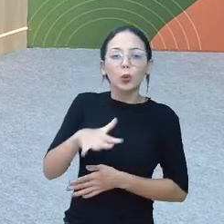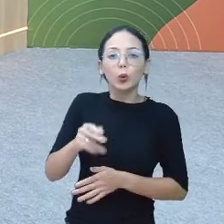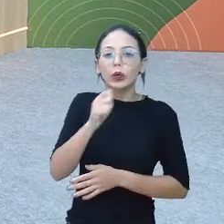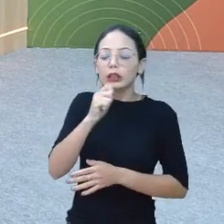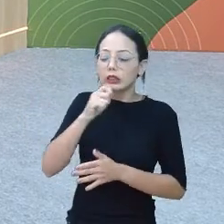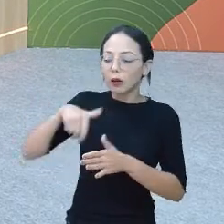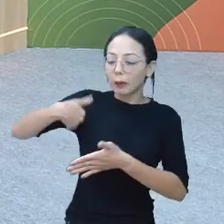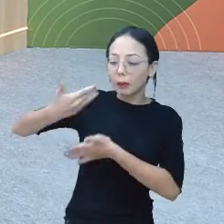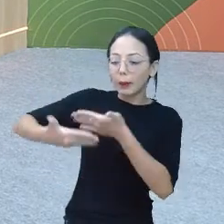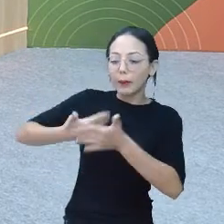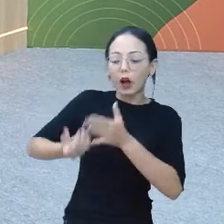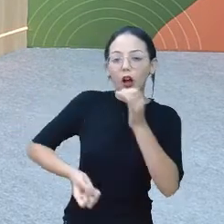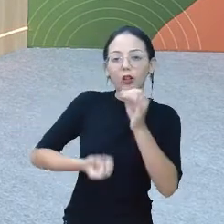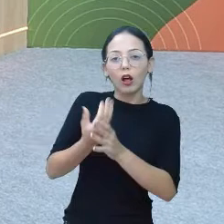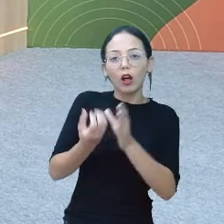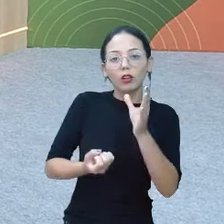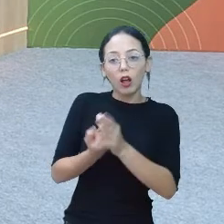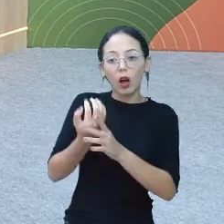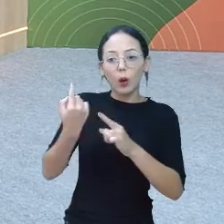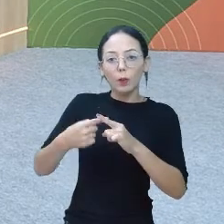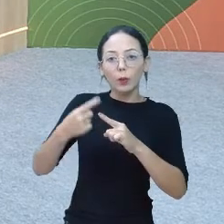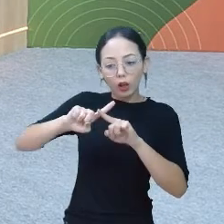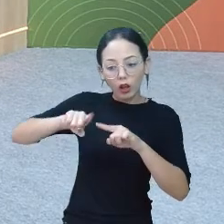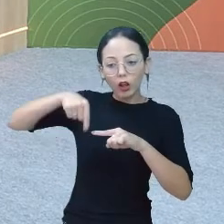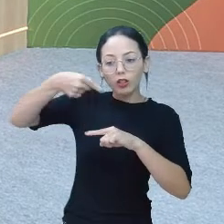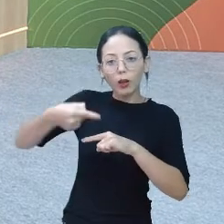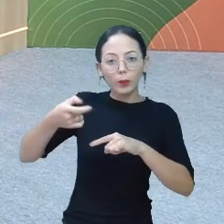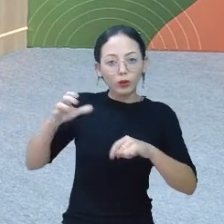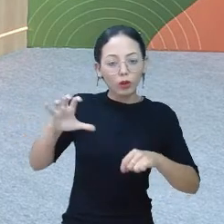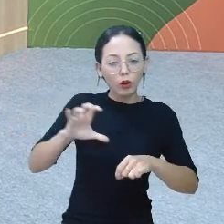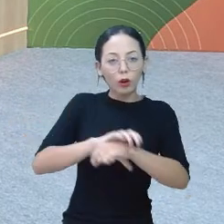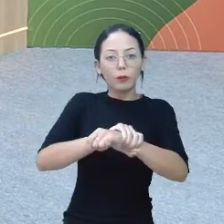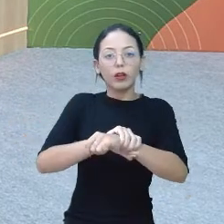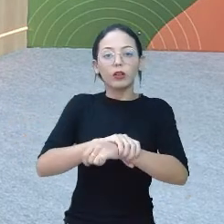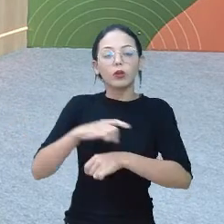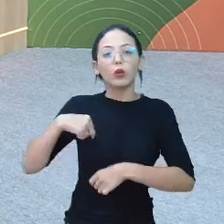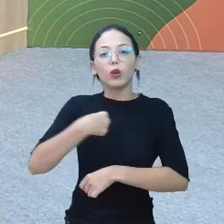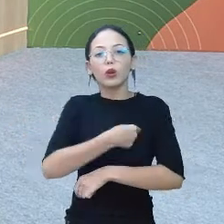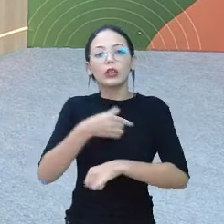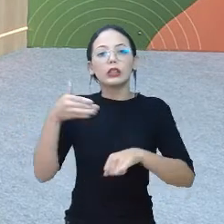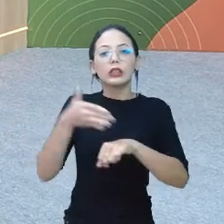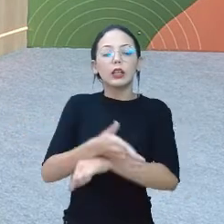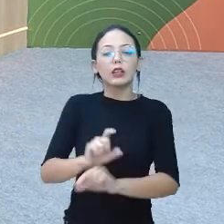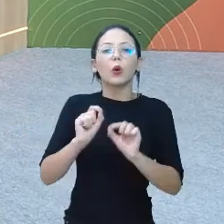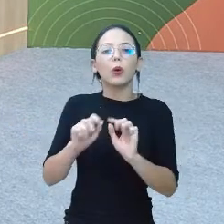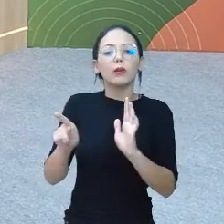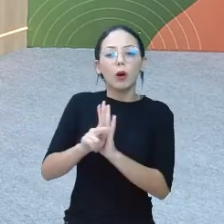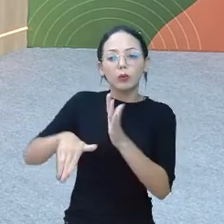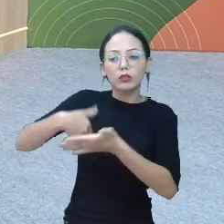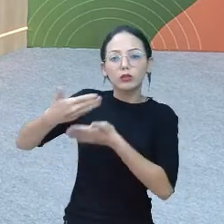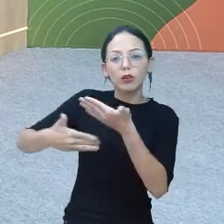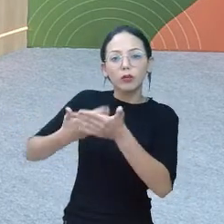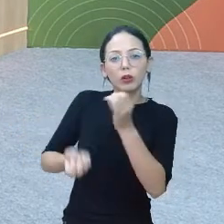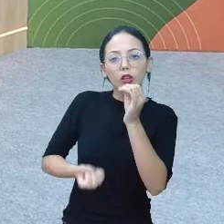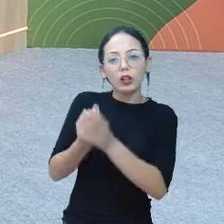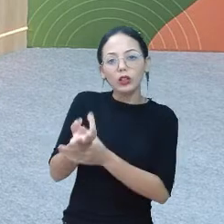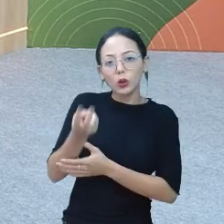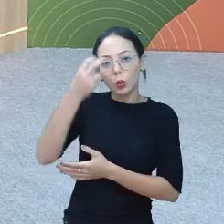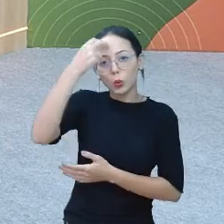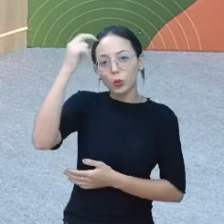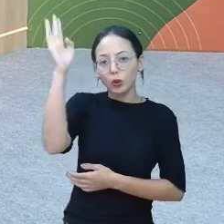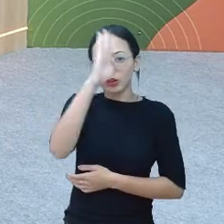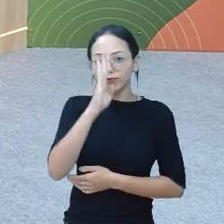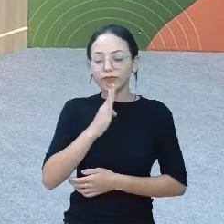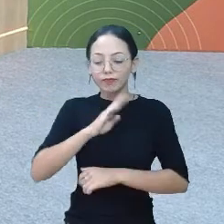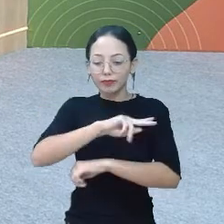de formação, né? Porque depois da colonização a gente entra em processo de desenvolvimento cultural como um país, a